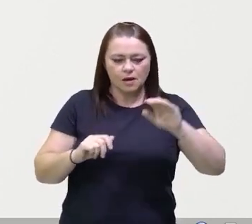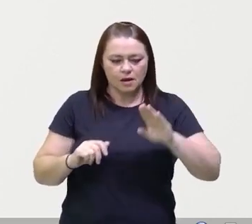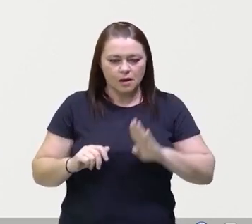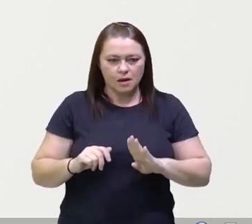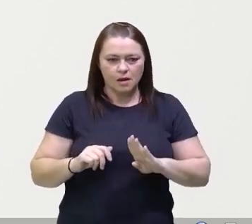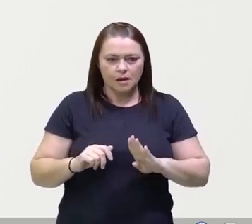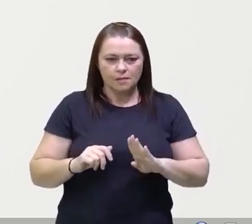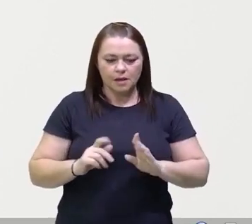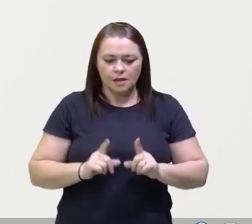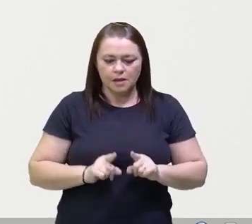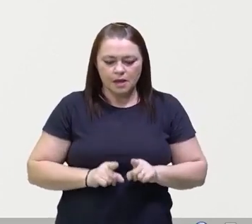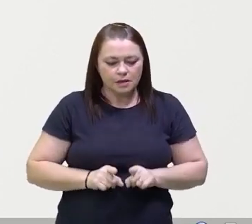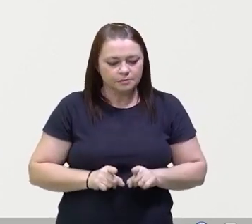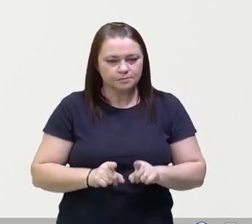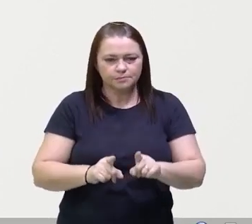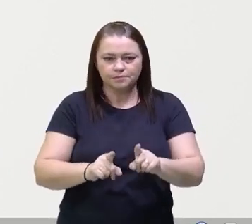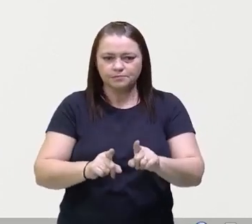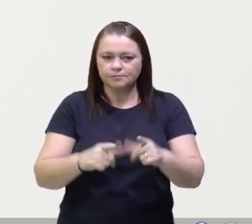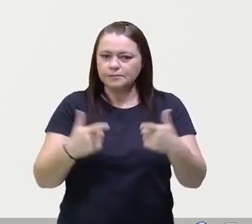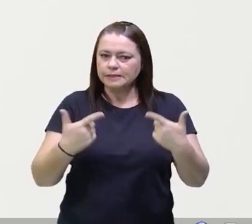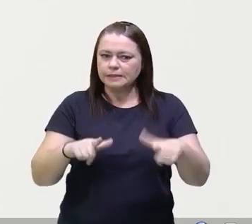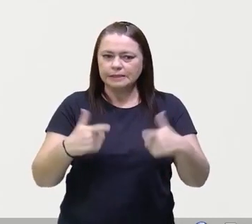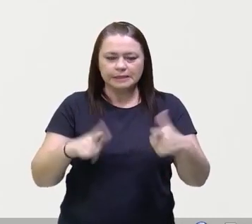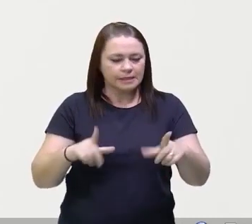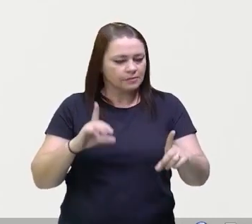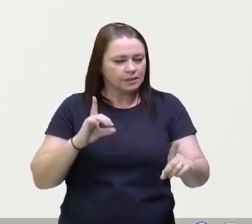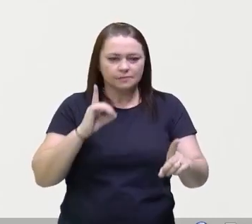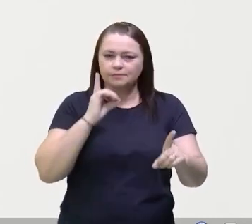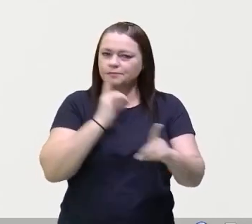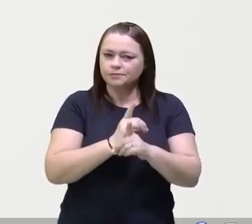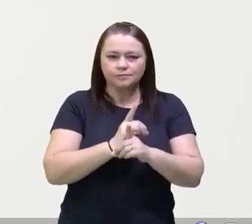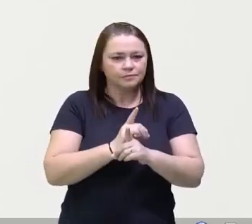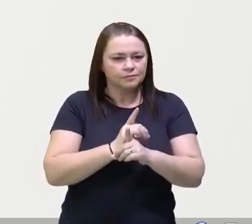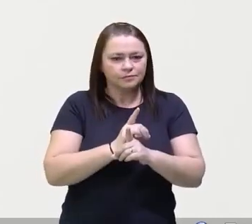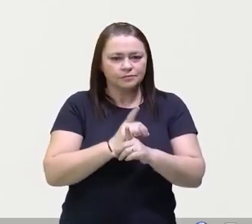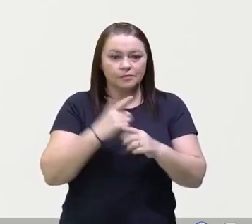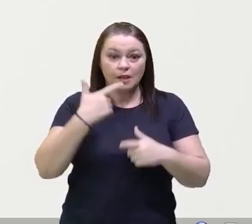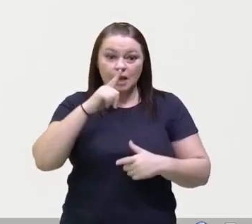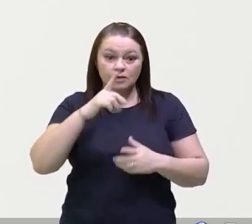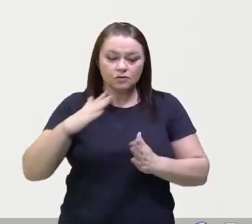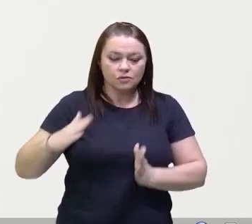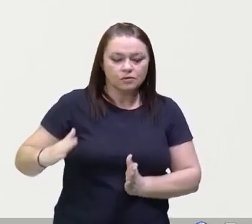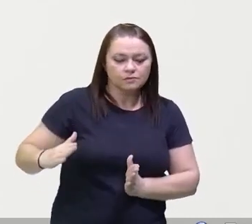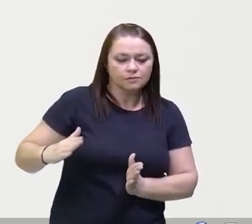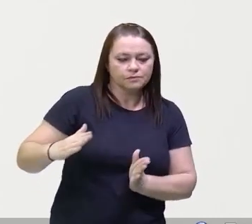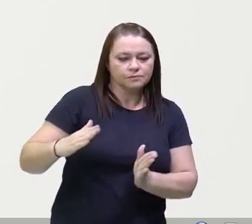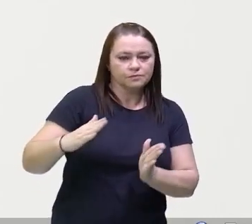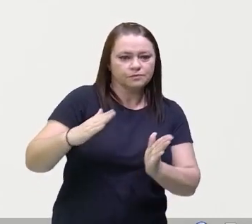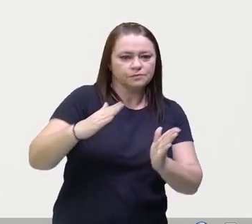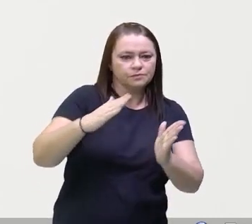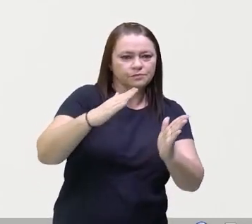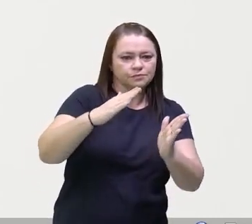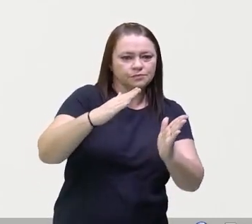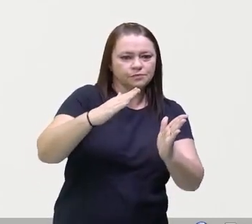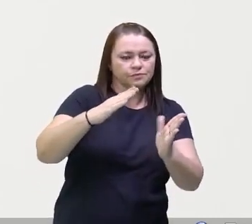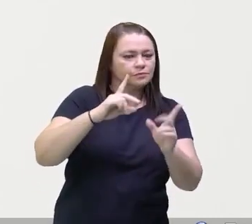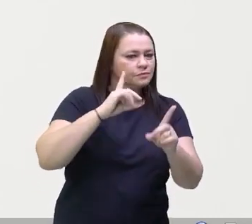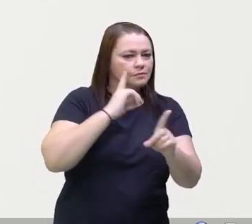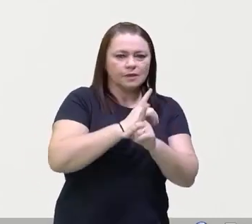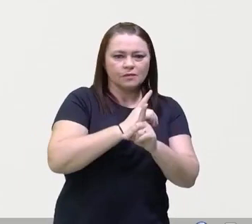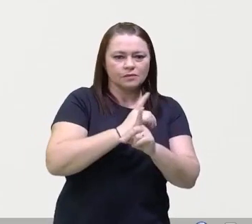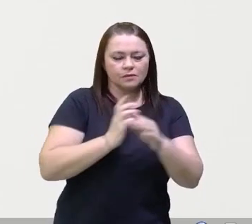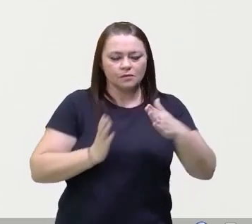elas são paralelas, não se cruzam em nenhum lugar. Da mesma forma aqui, ó. Lados